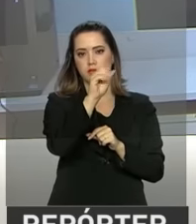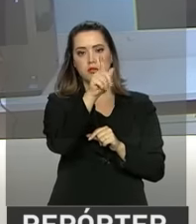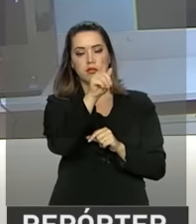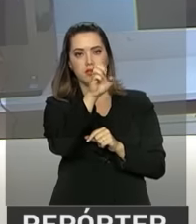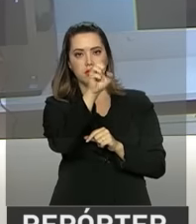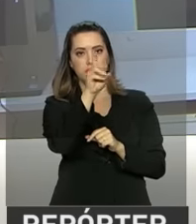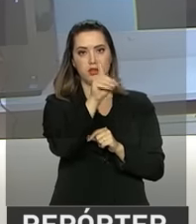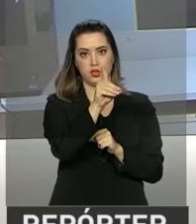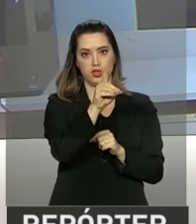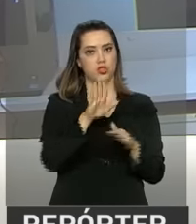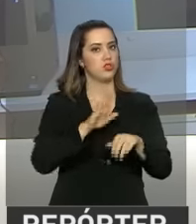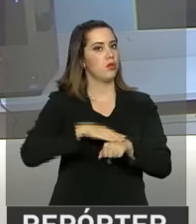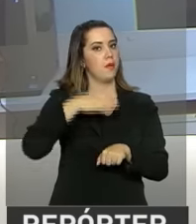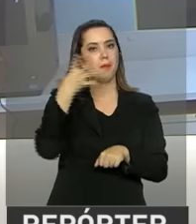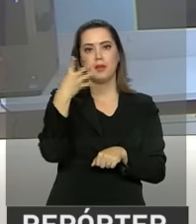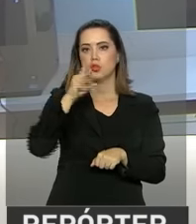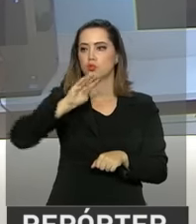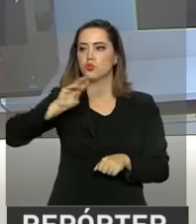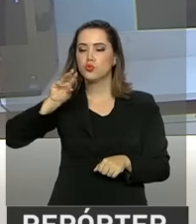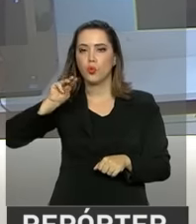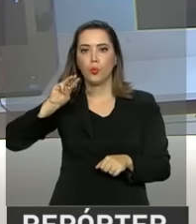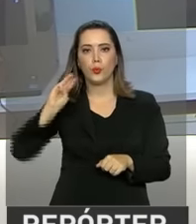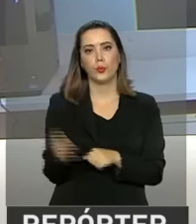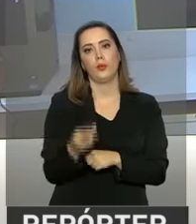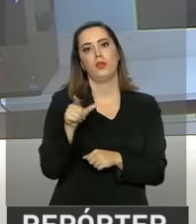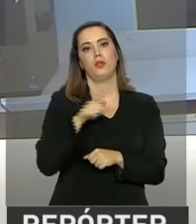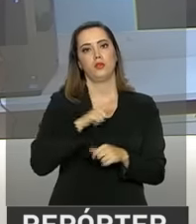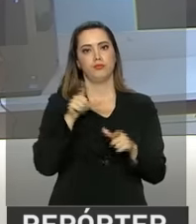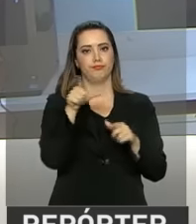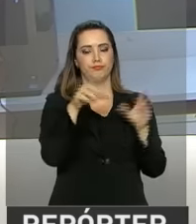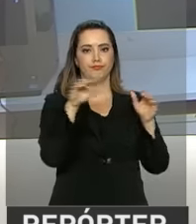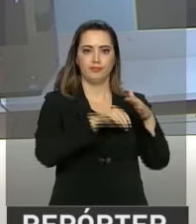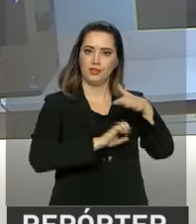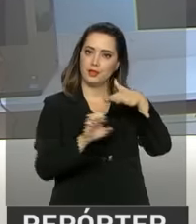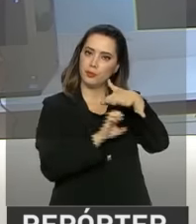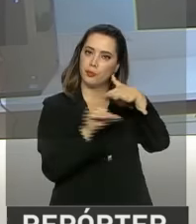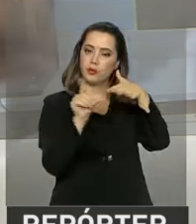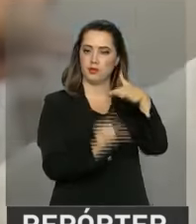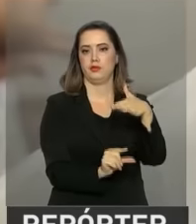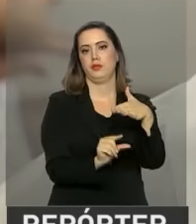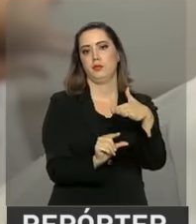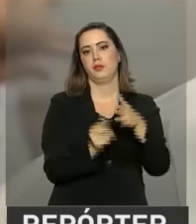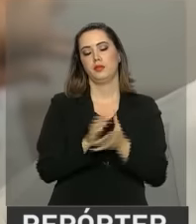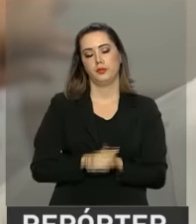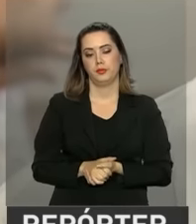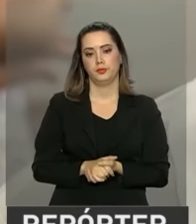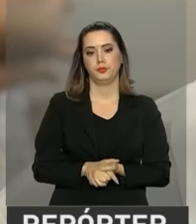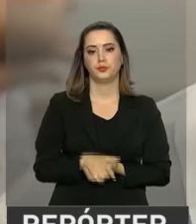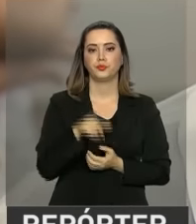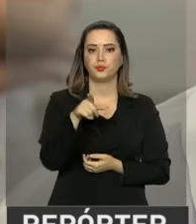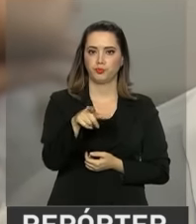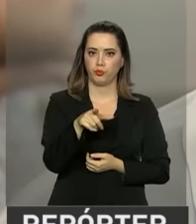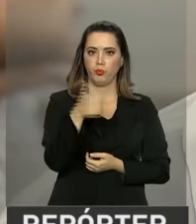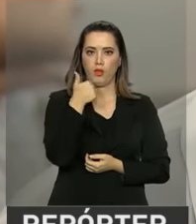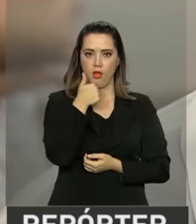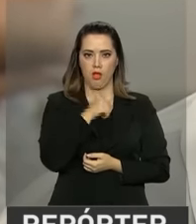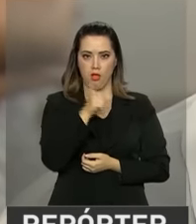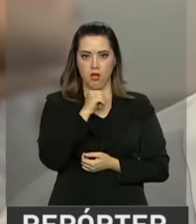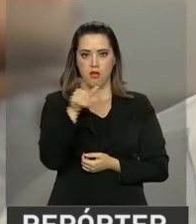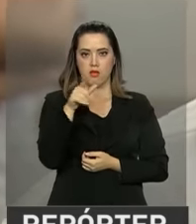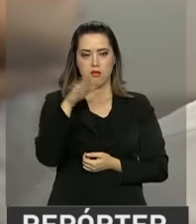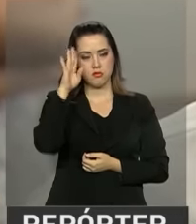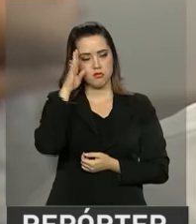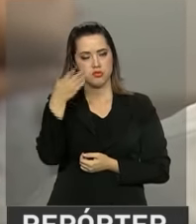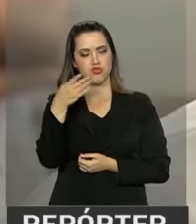assinada, mais de 4 milhões foram admitidas por empresas de pequeno porte. Julia é chefe da família.